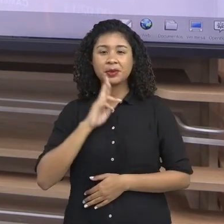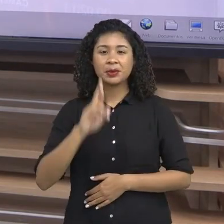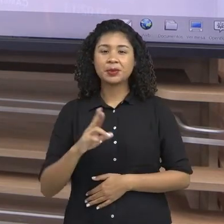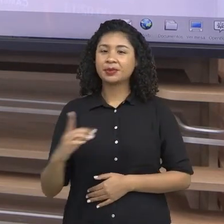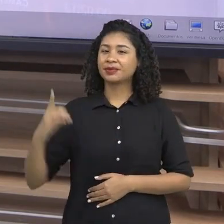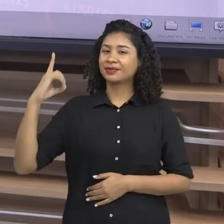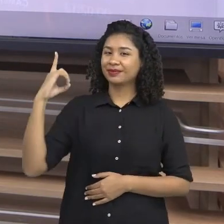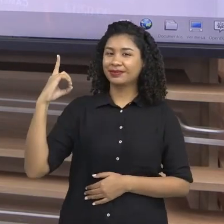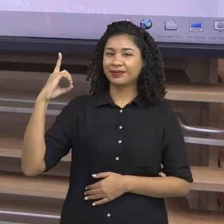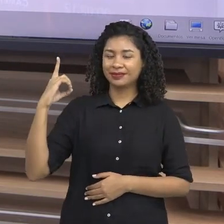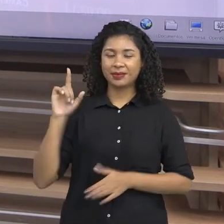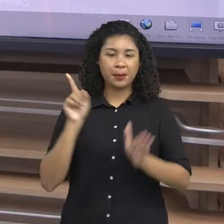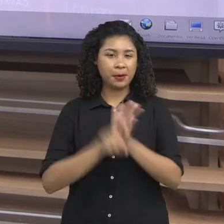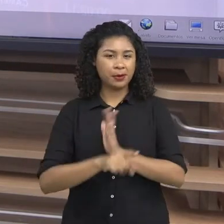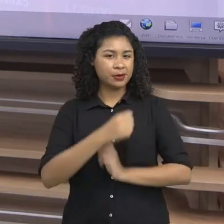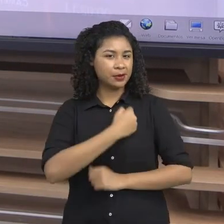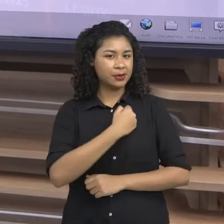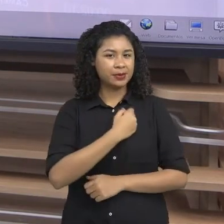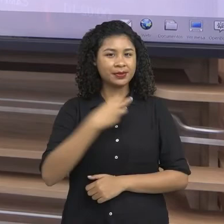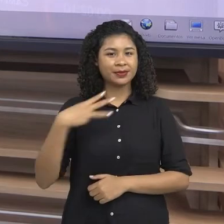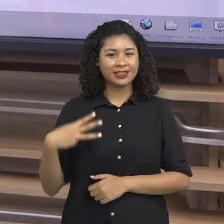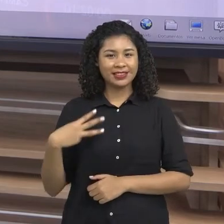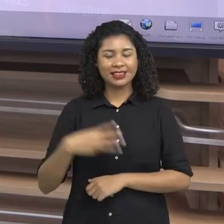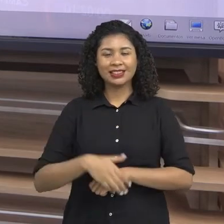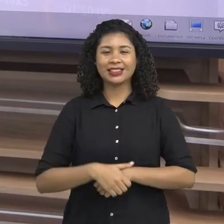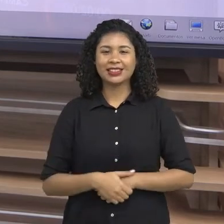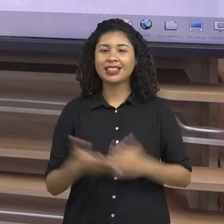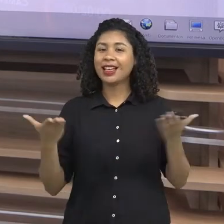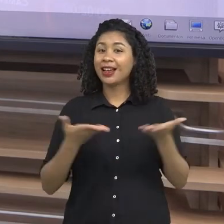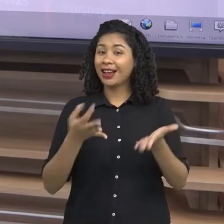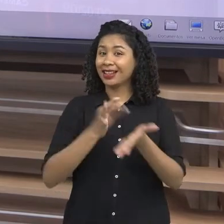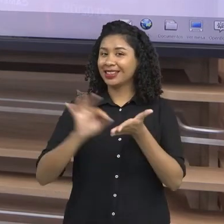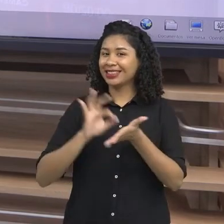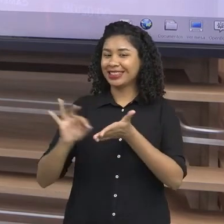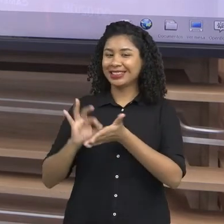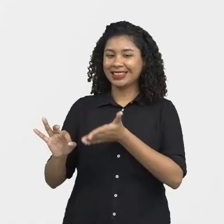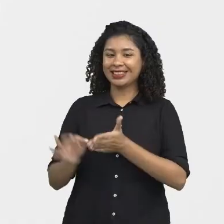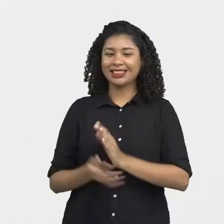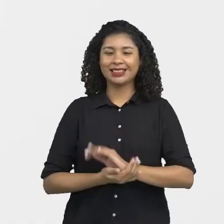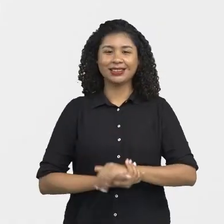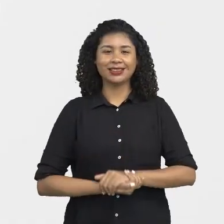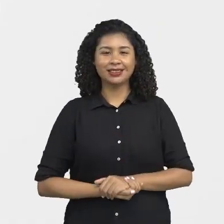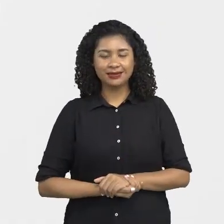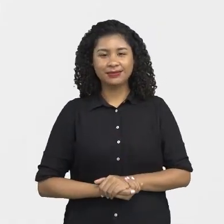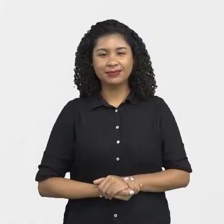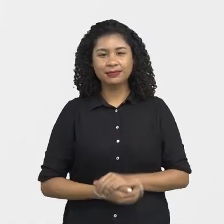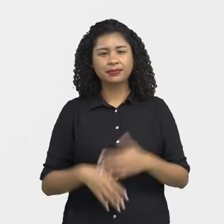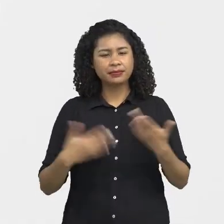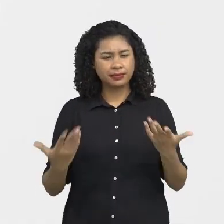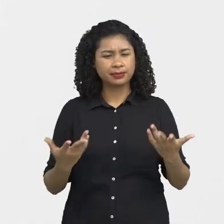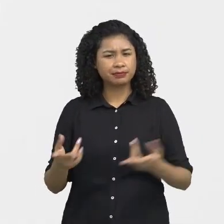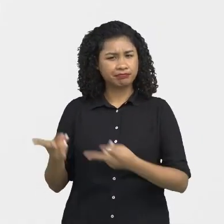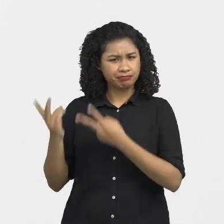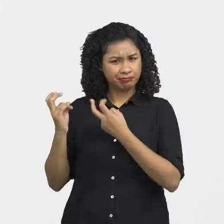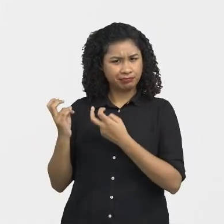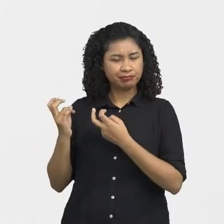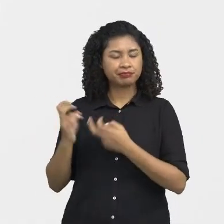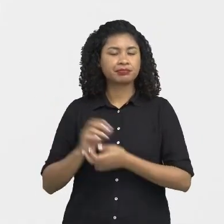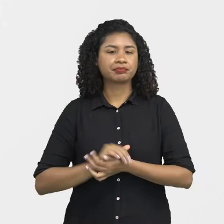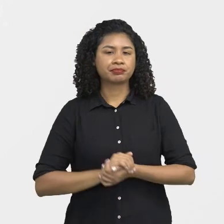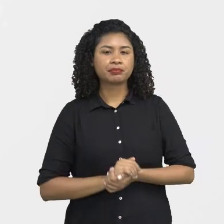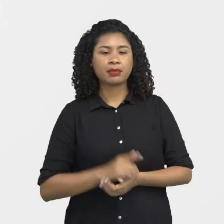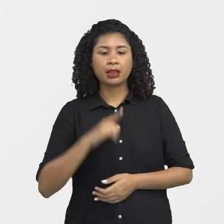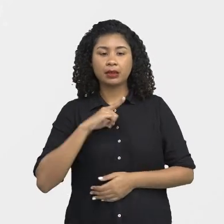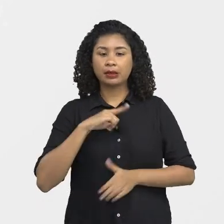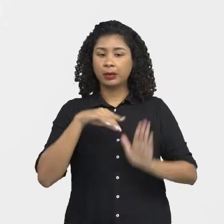alternativa D na questão de número 3. Vamos aí fazer a correção junto com vocês, né? A gente colocou aí para vocês considerarem os